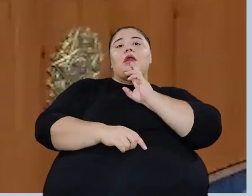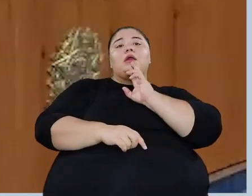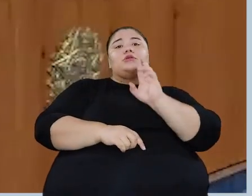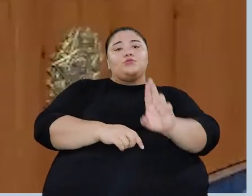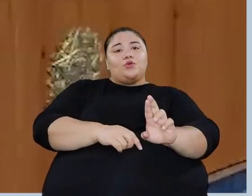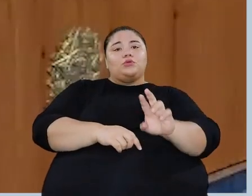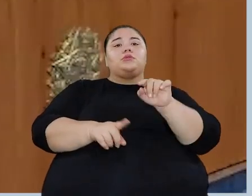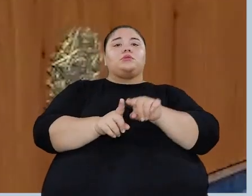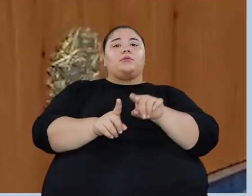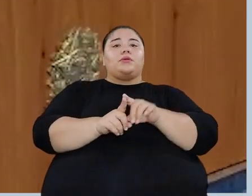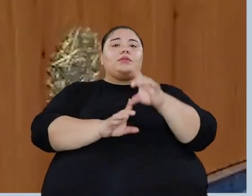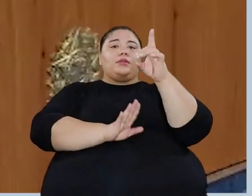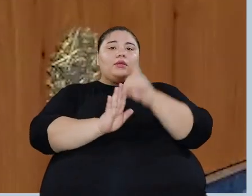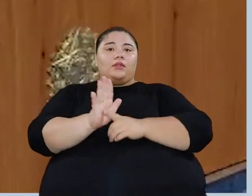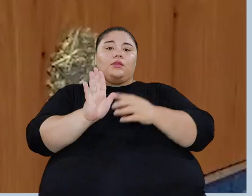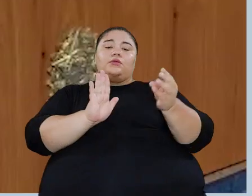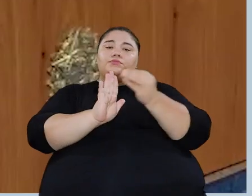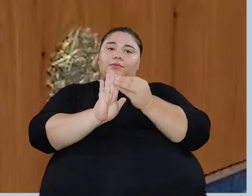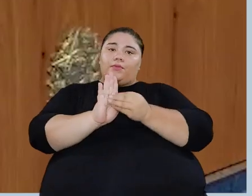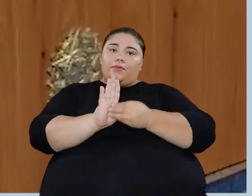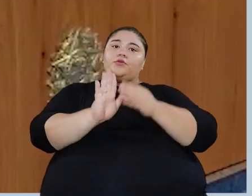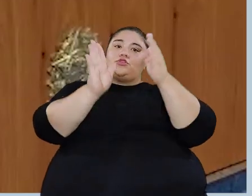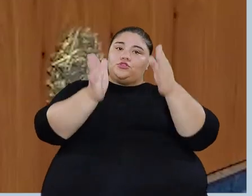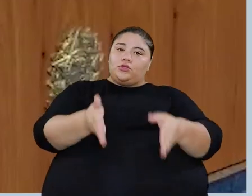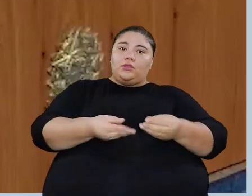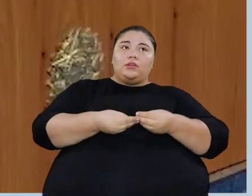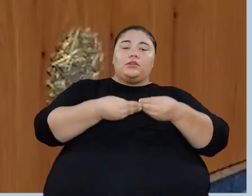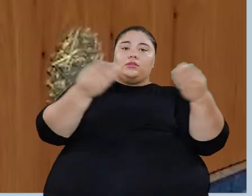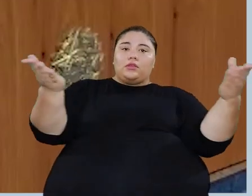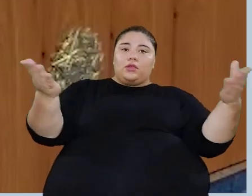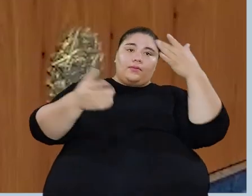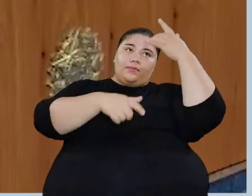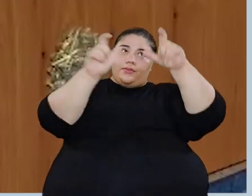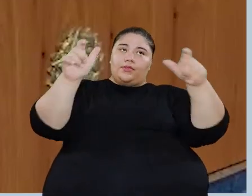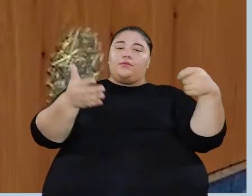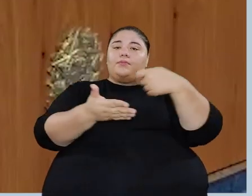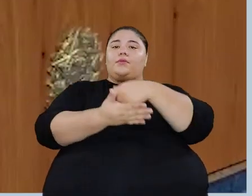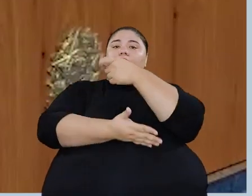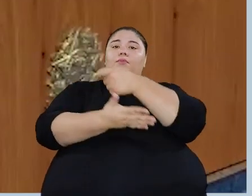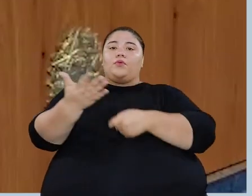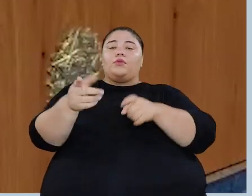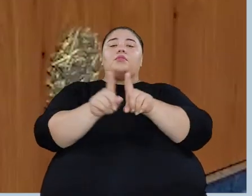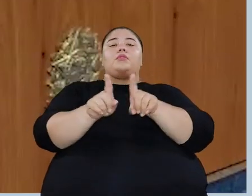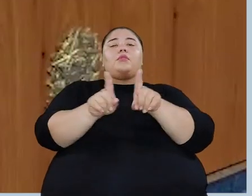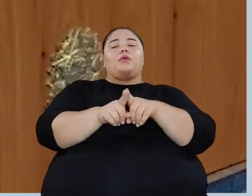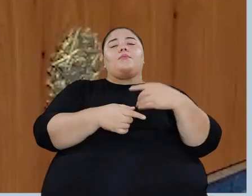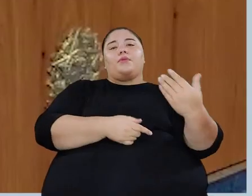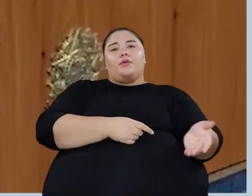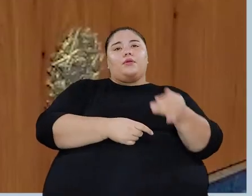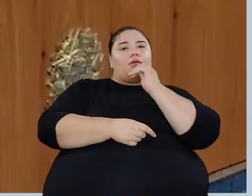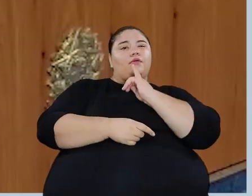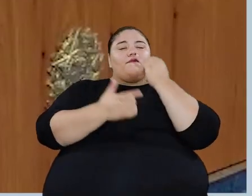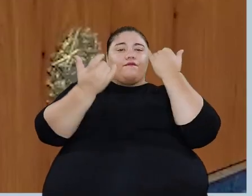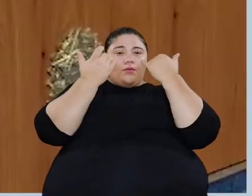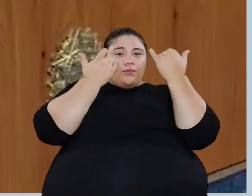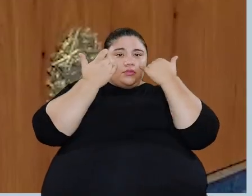respostas e possa, com essas declarações pré-preenchidas, que serão entregues aos contribuintes, e também as informações que